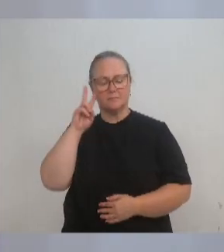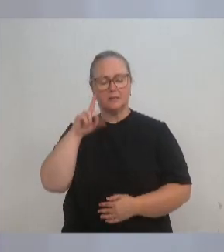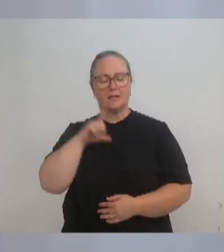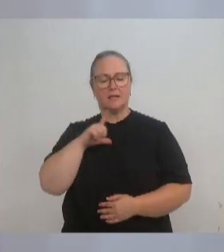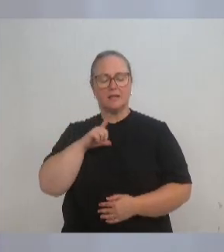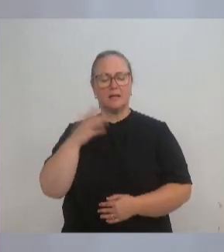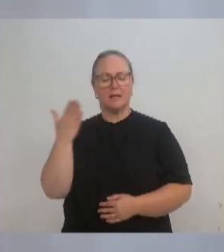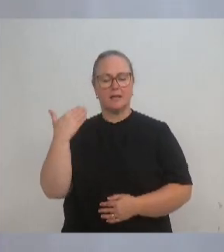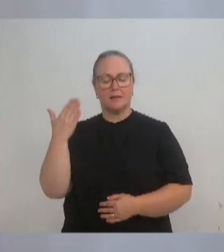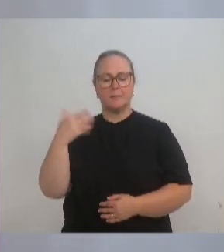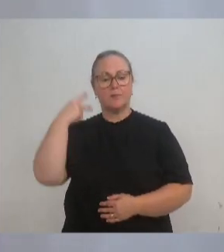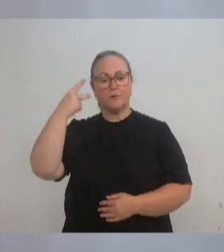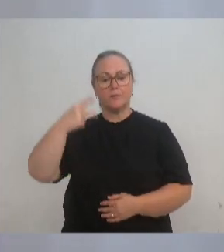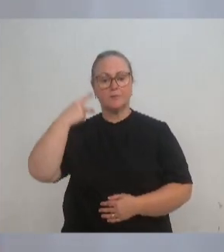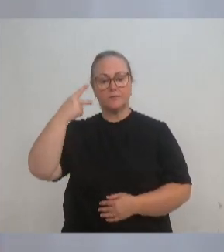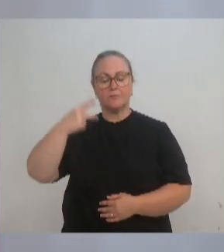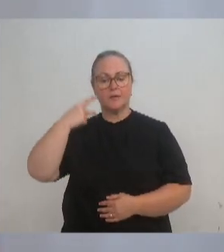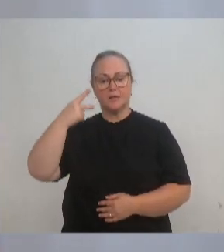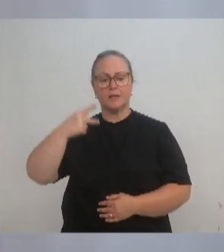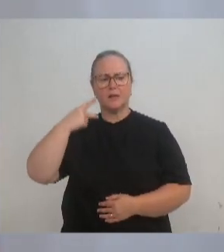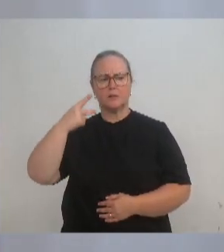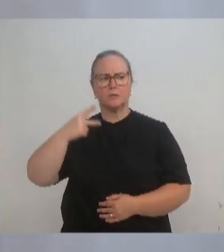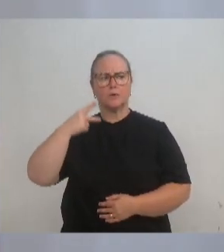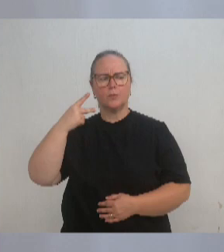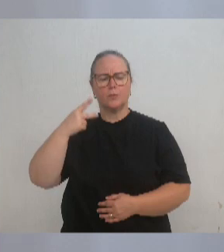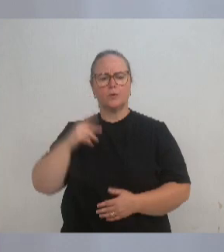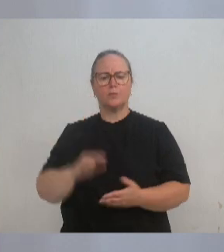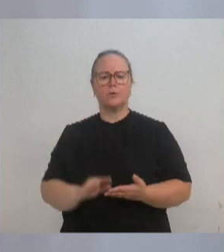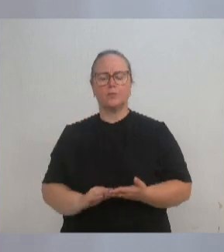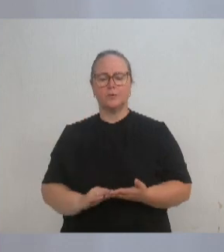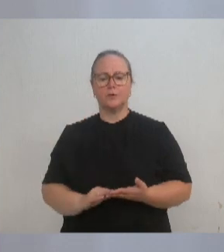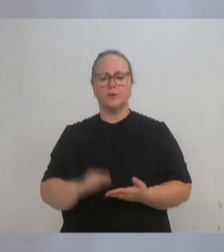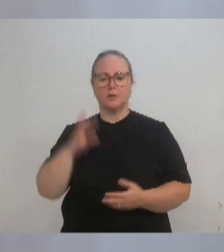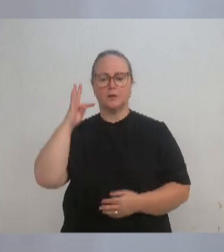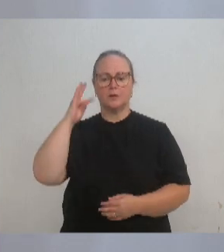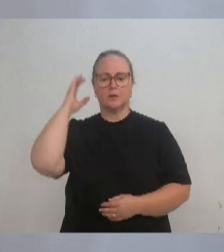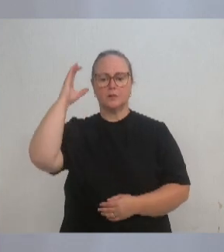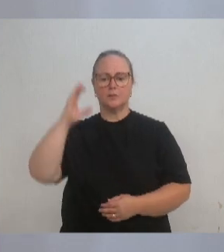do vereador, salvo engano, do vereador Tuca,